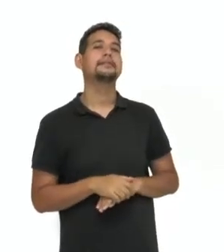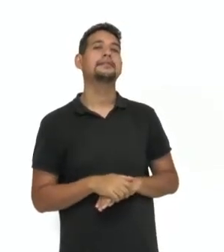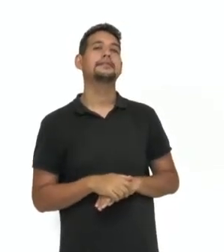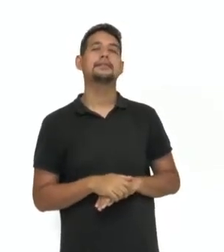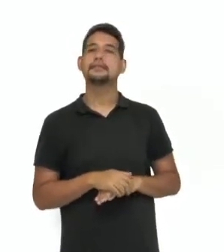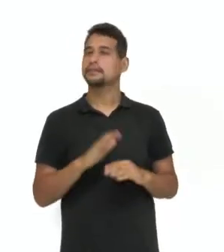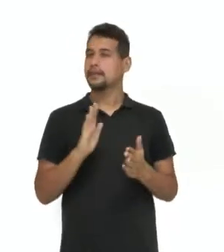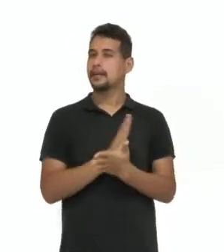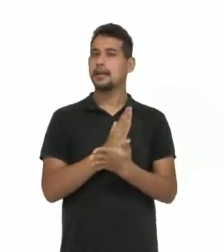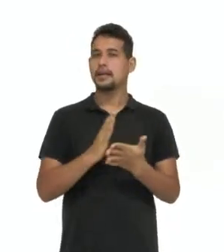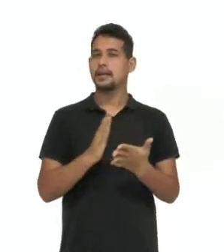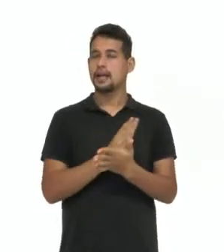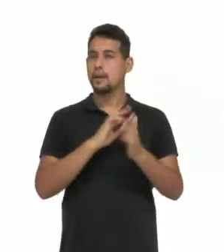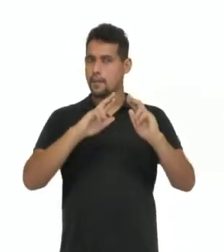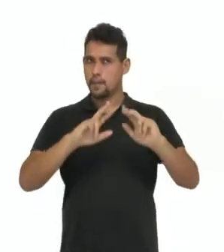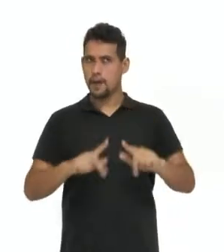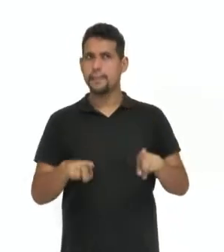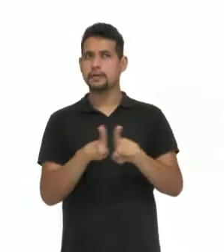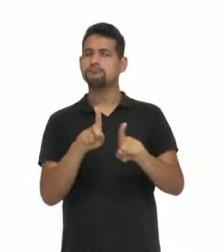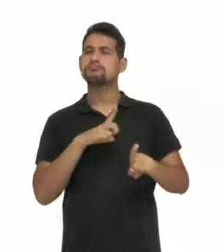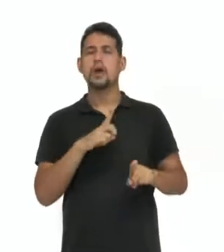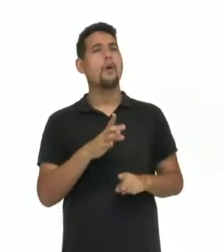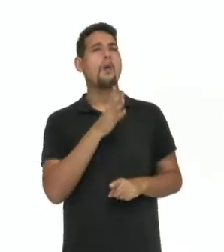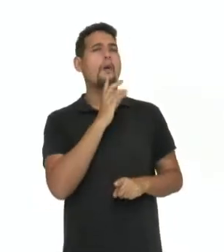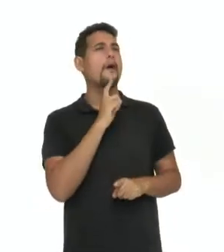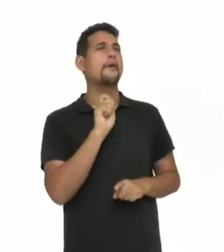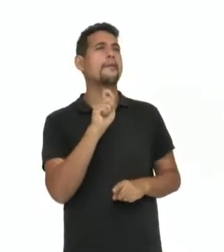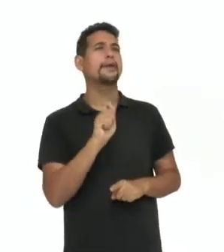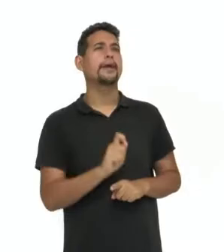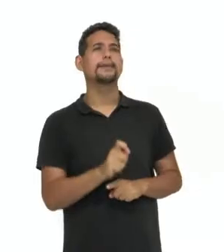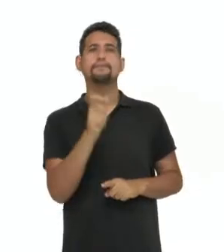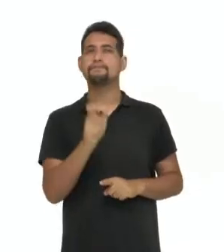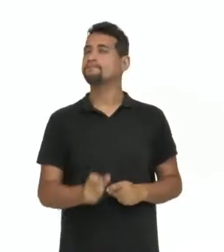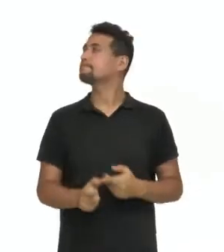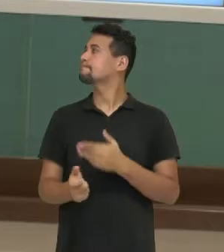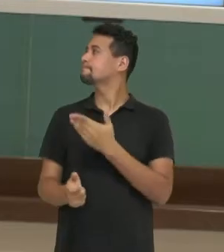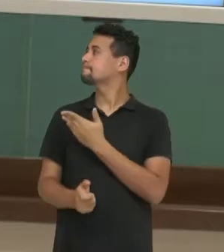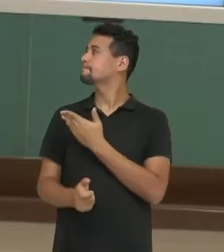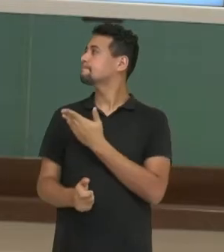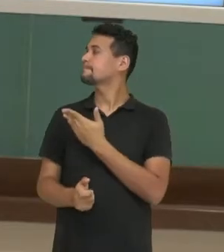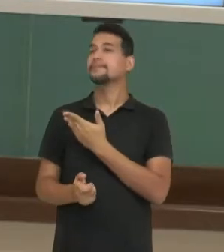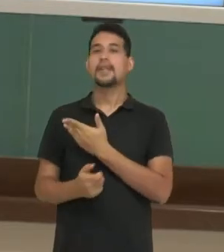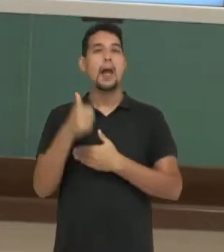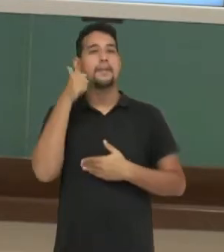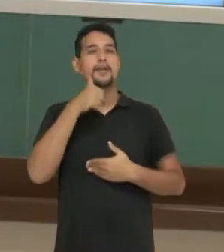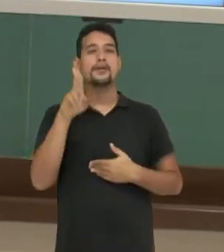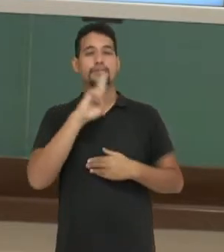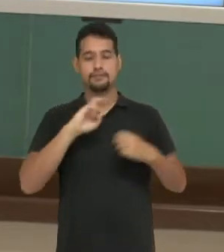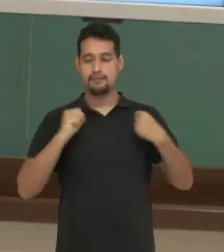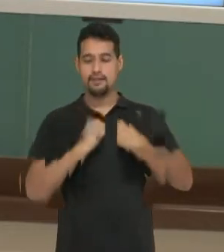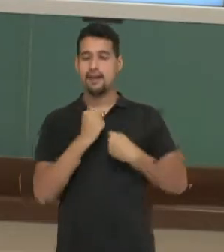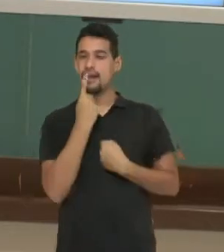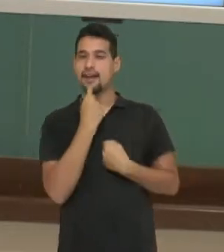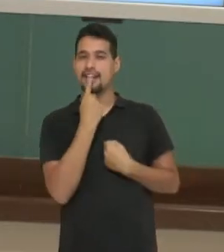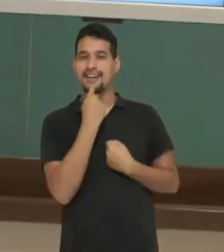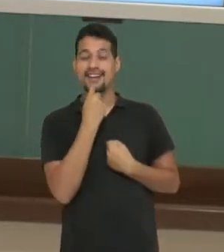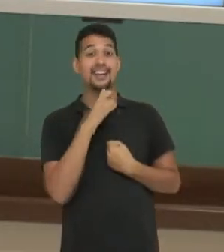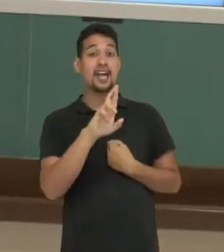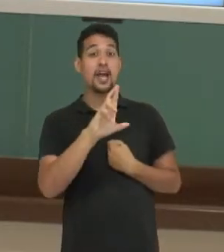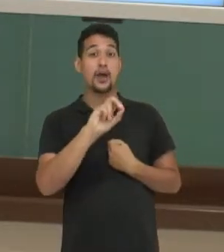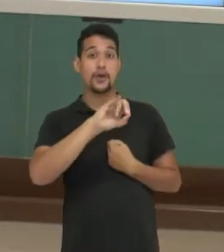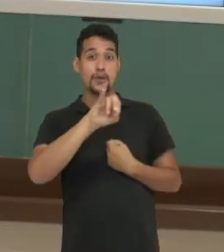unos árboles. Reconozco a chica de capa roja. Penso que